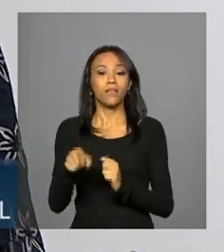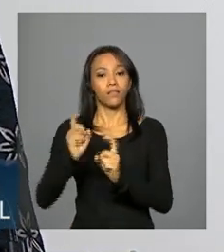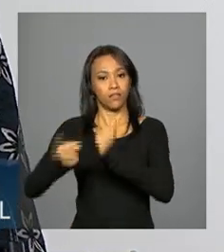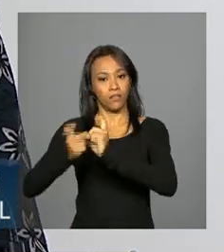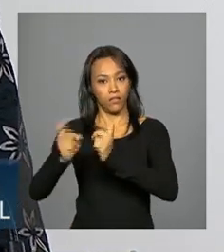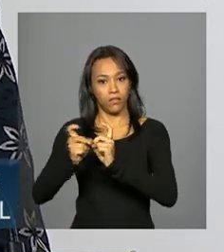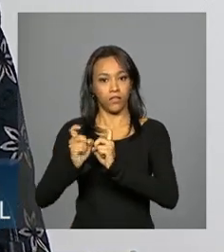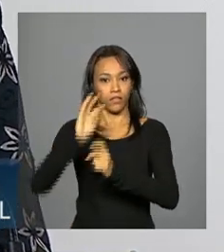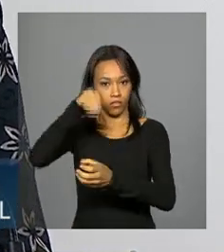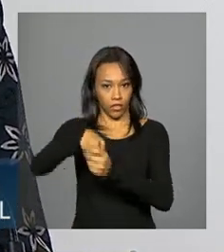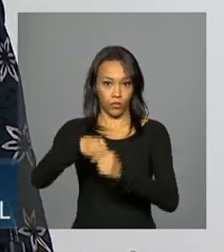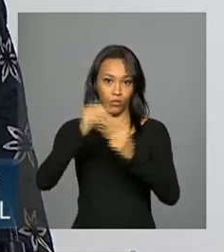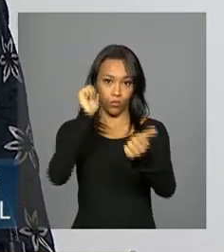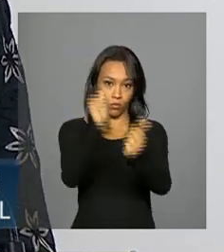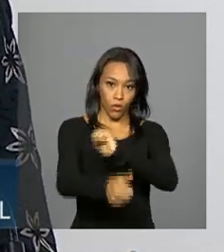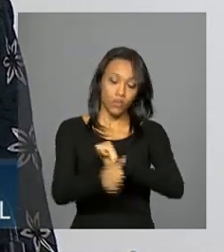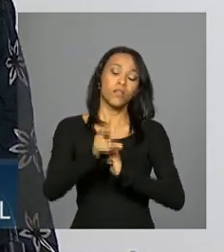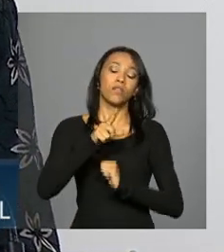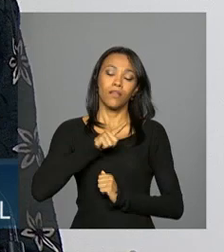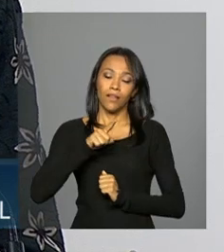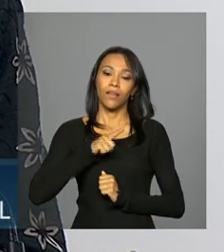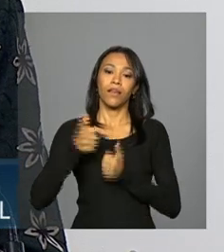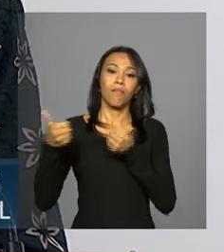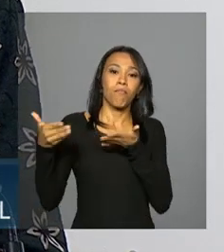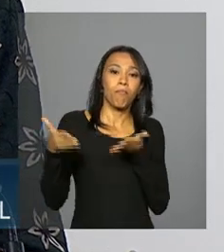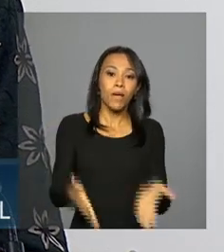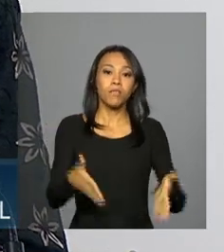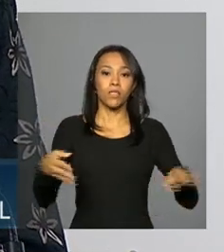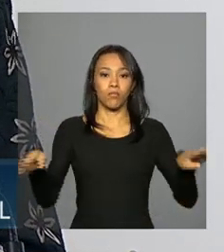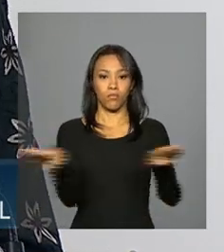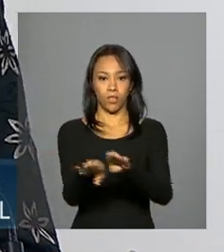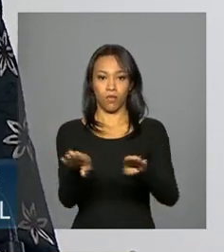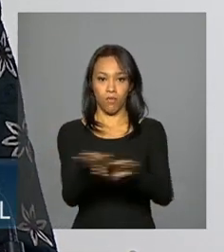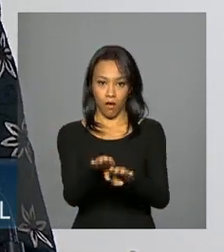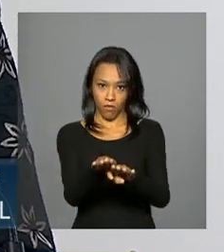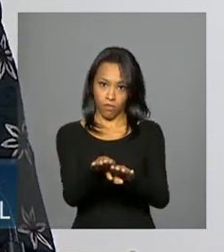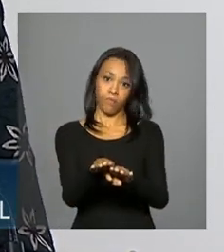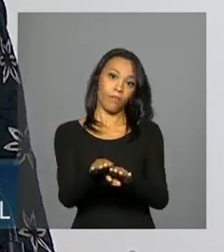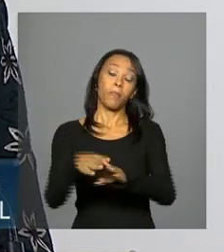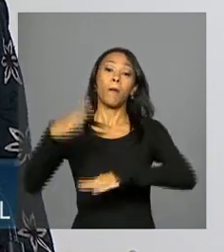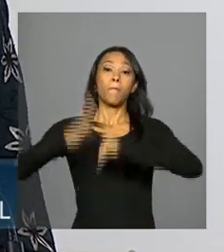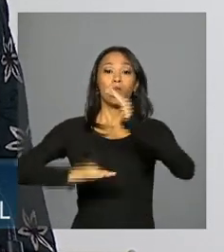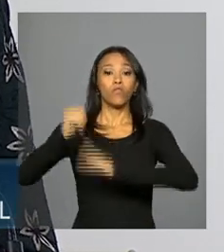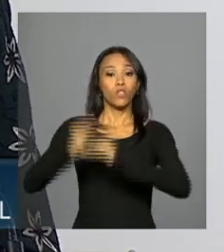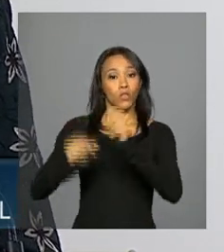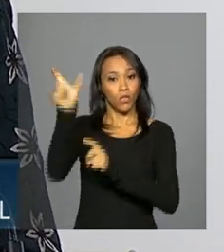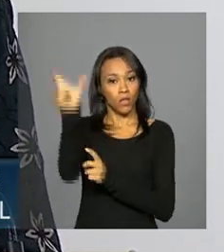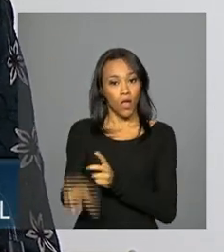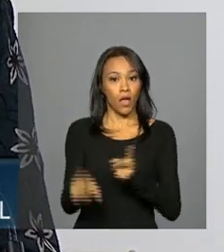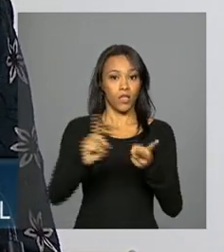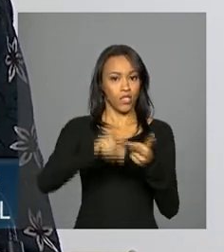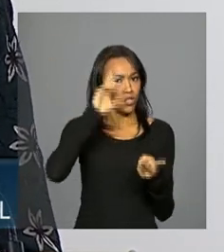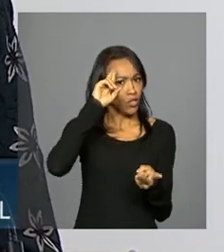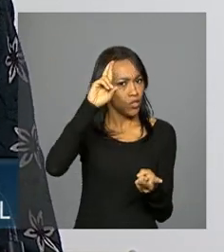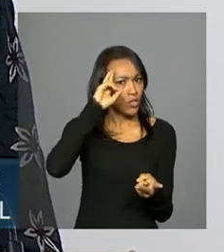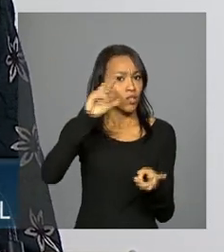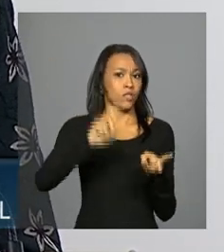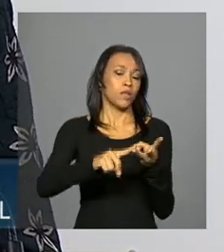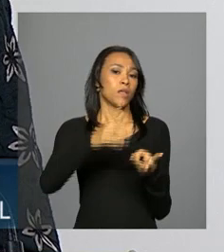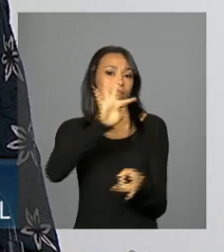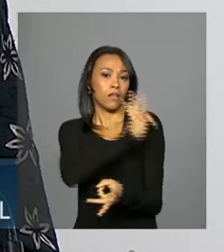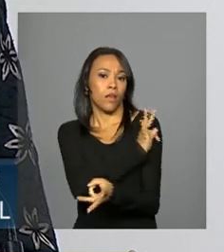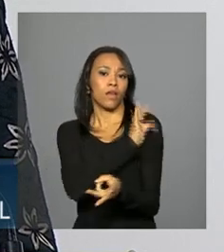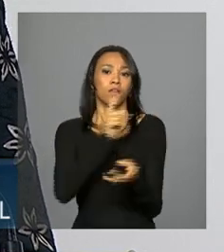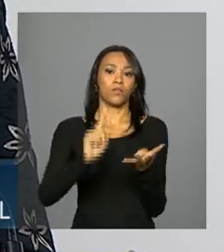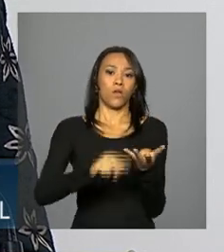Futebol, ela contará com a participação paritária de atletas, de dirigentes, de treinadores,